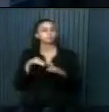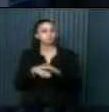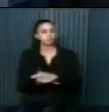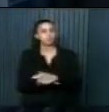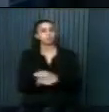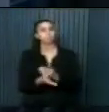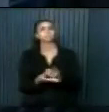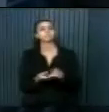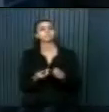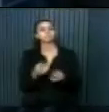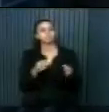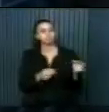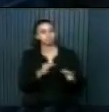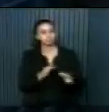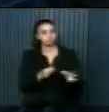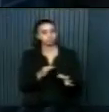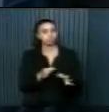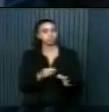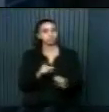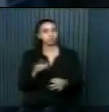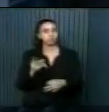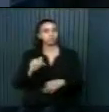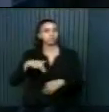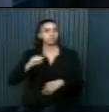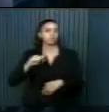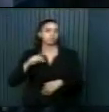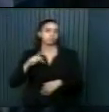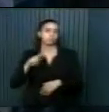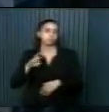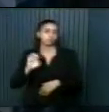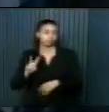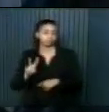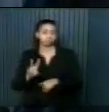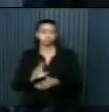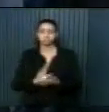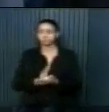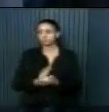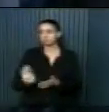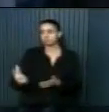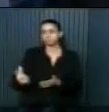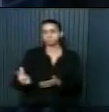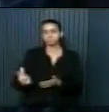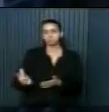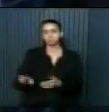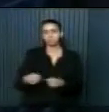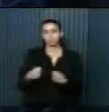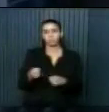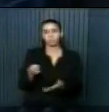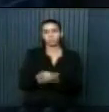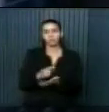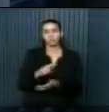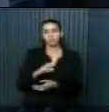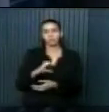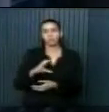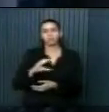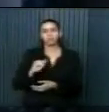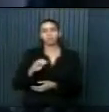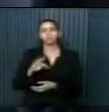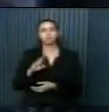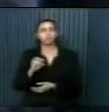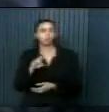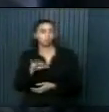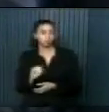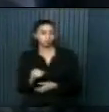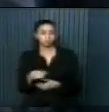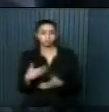judiciais para o Finanprev, recusando-se a pagar os precatórios do Estado sem aplicação, segundo a lei, não